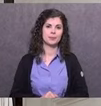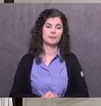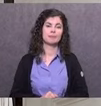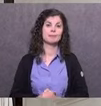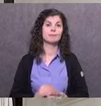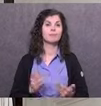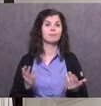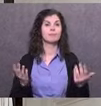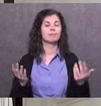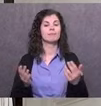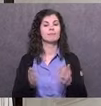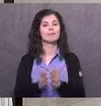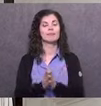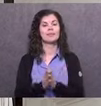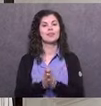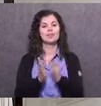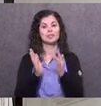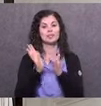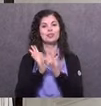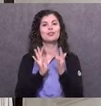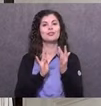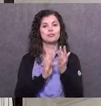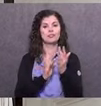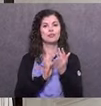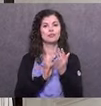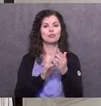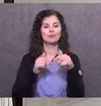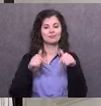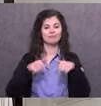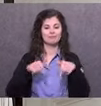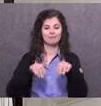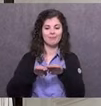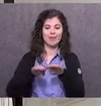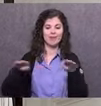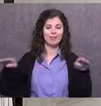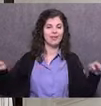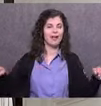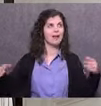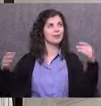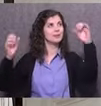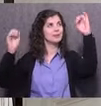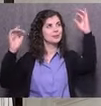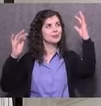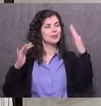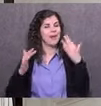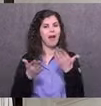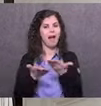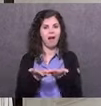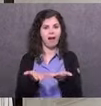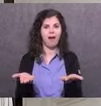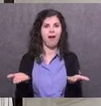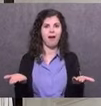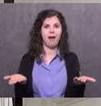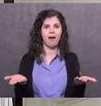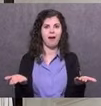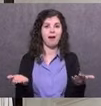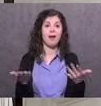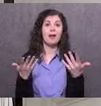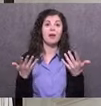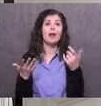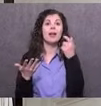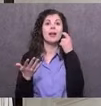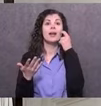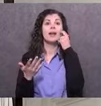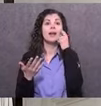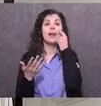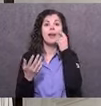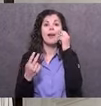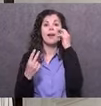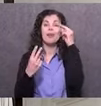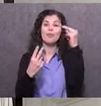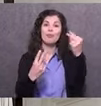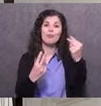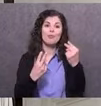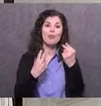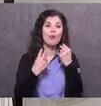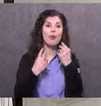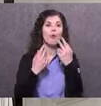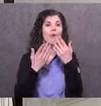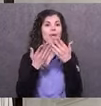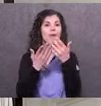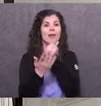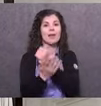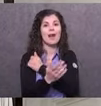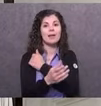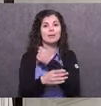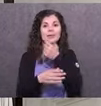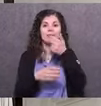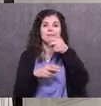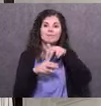Jesus está presente neste altar. Convidamos todos aqueles que nos acompanham pelos meios de comunicação